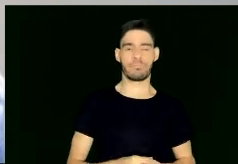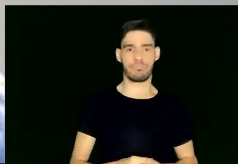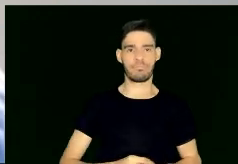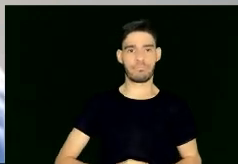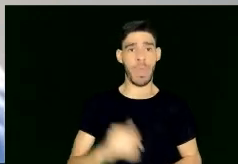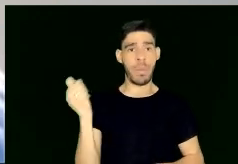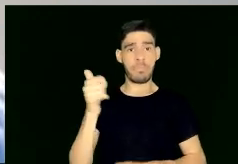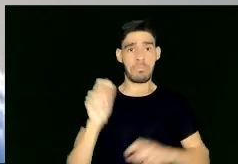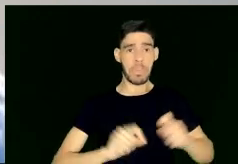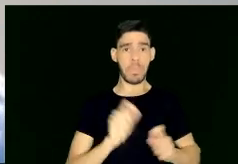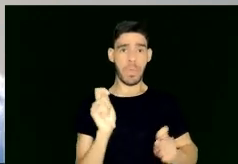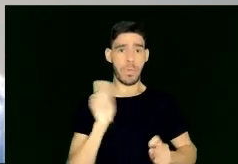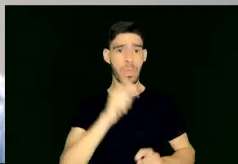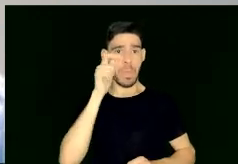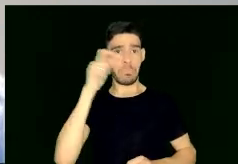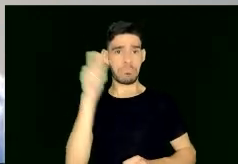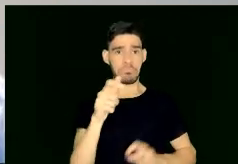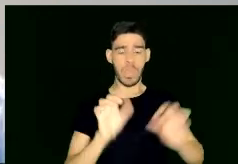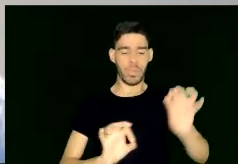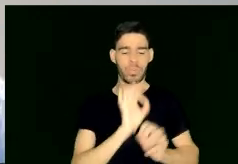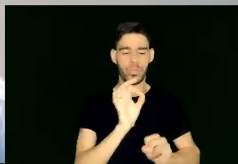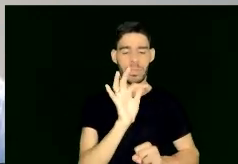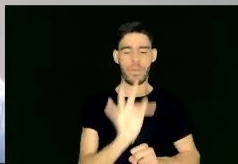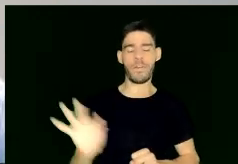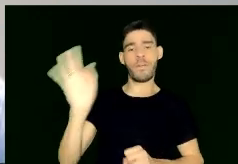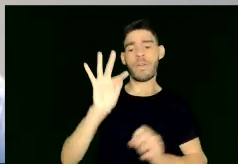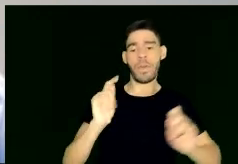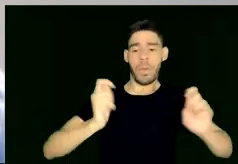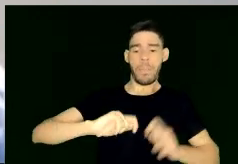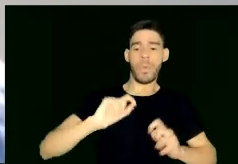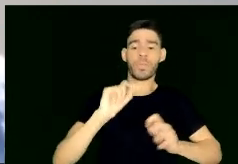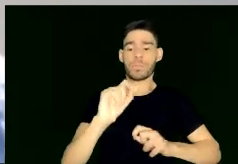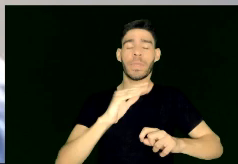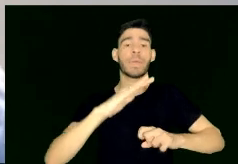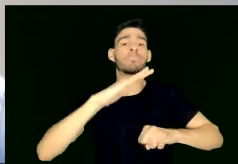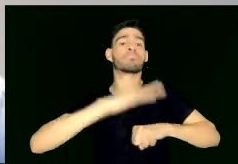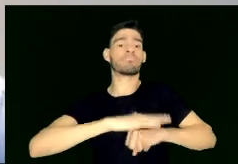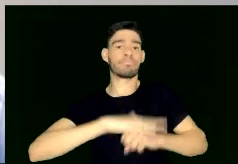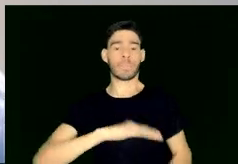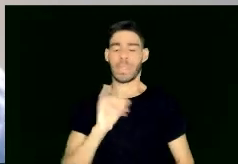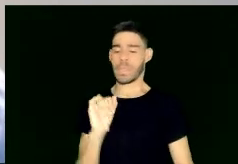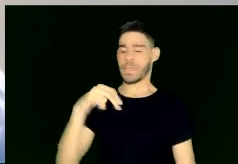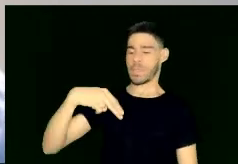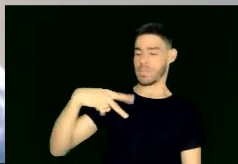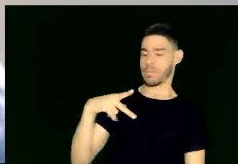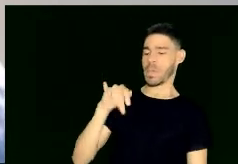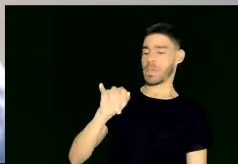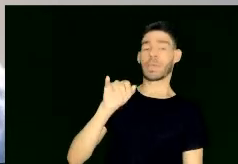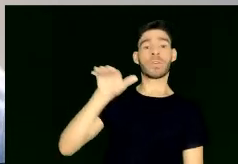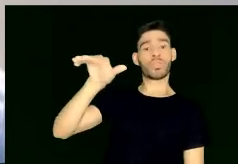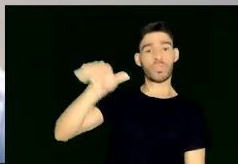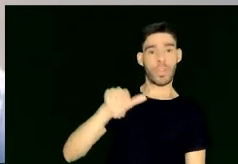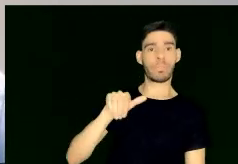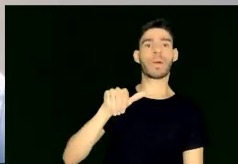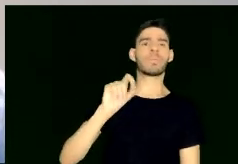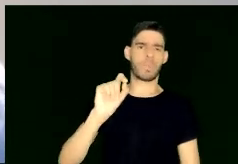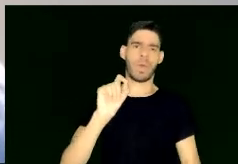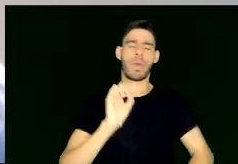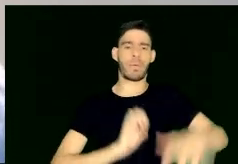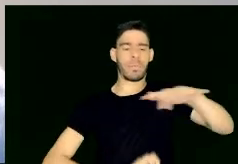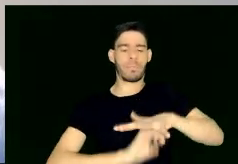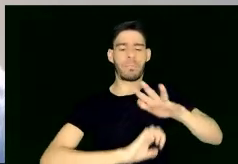questões. Então, a primeira questão que pode interessar aos juízes federais é caso o INPI venha a ser